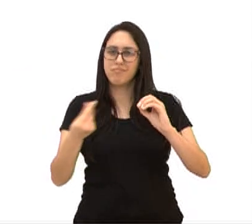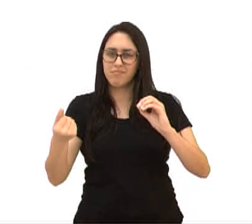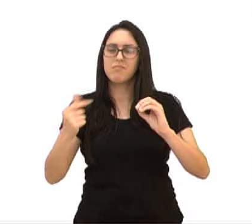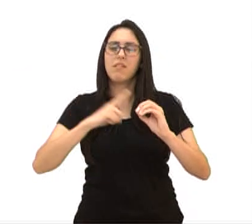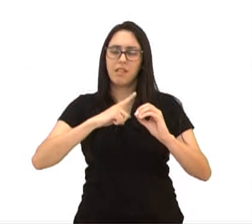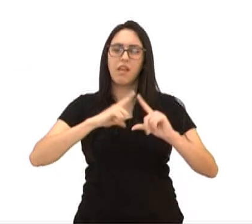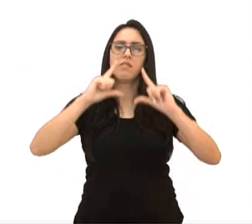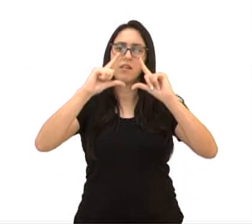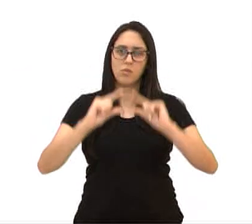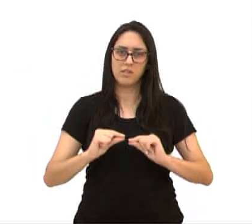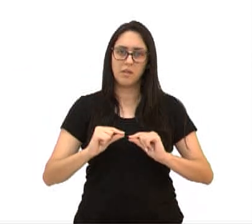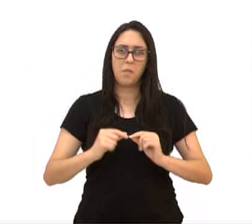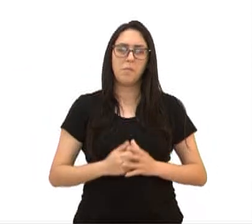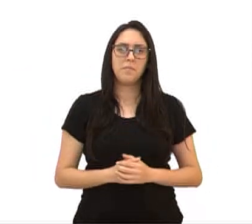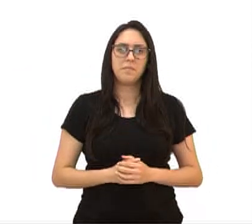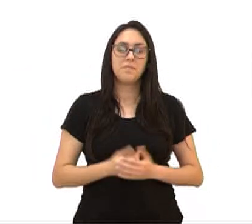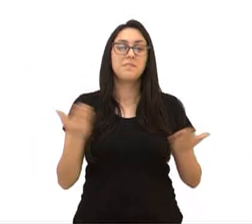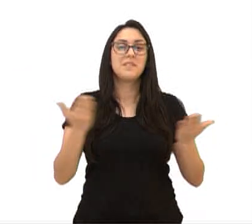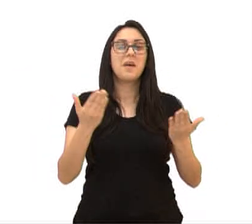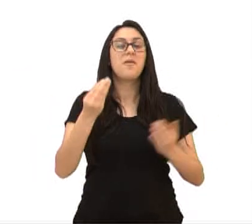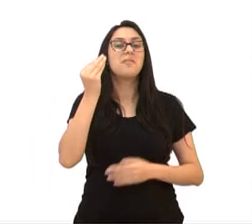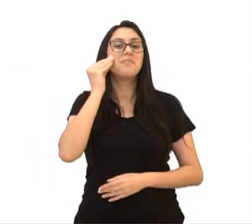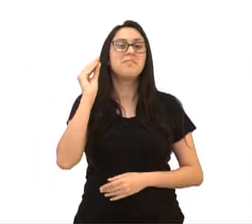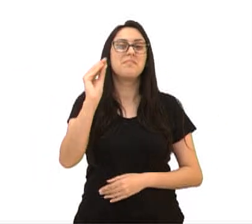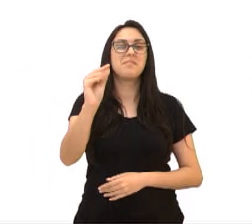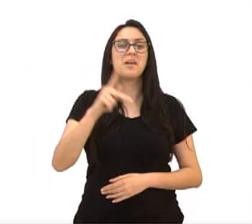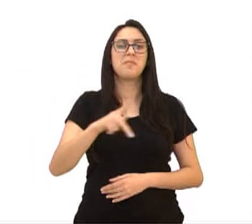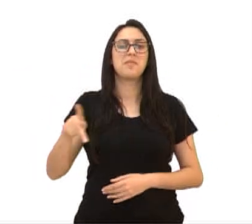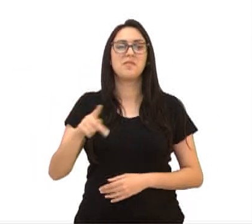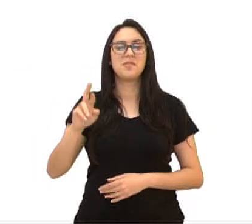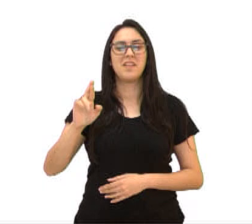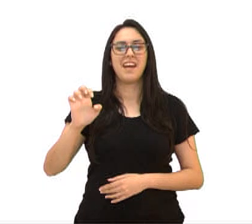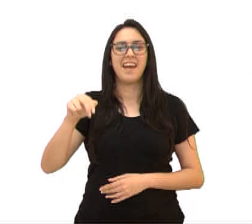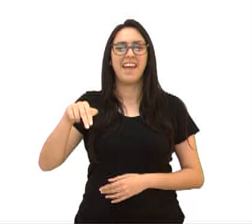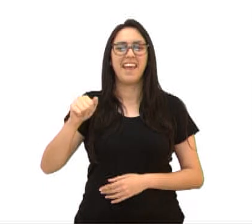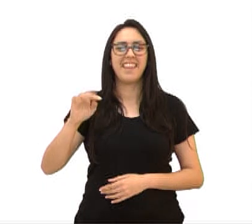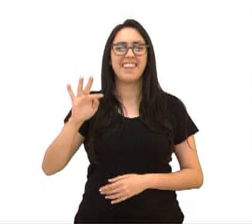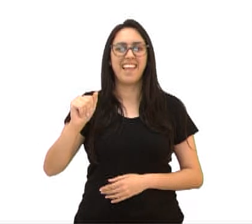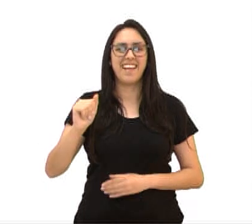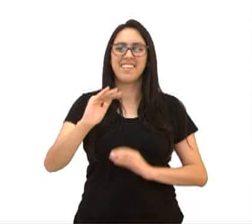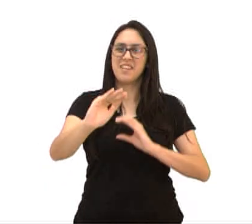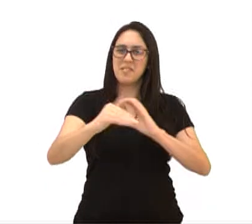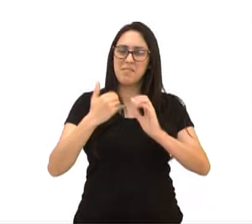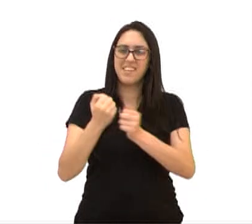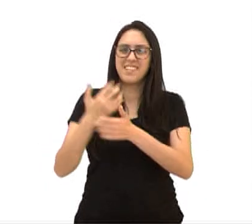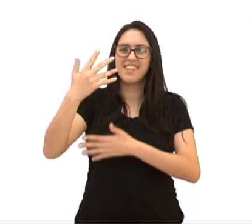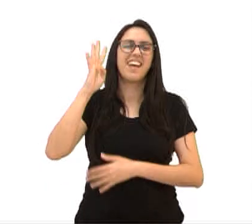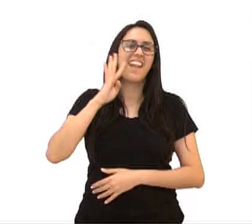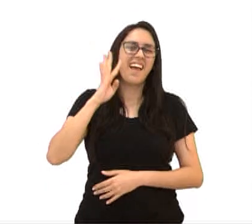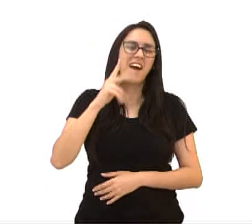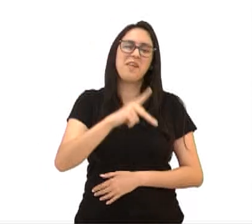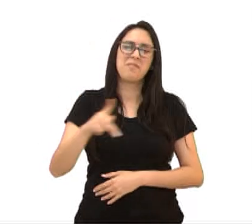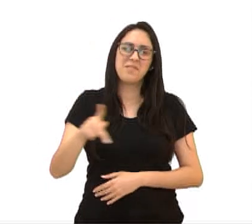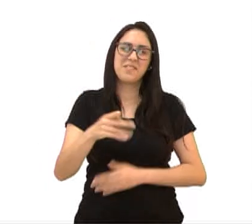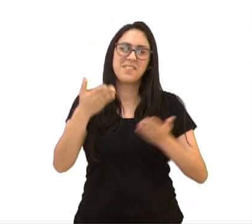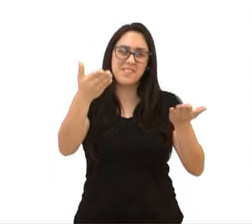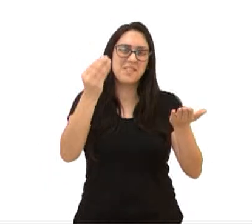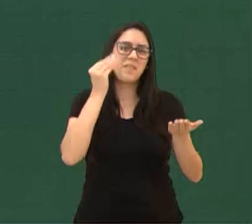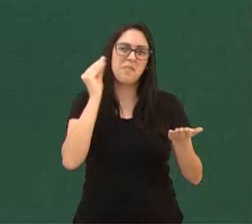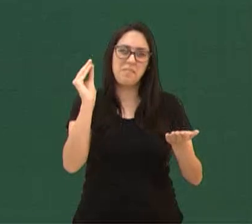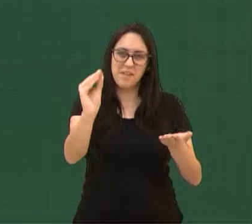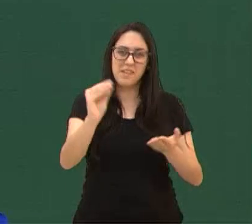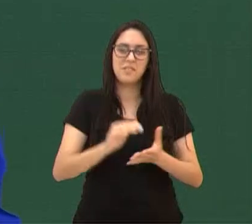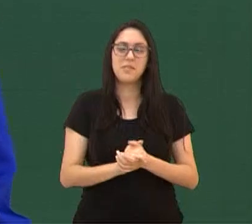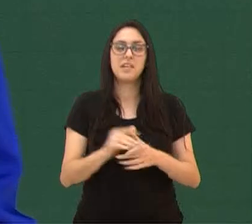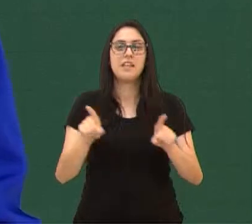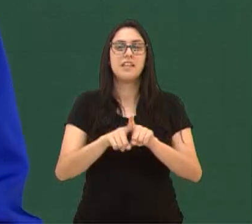redução, ok? Deixa eu mandar um beijo aqui para a professora Renata, que está mandando mensagem aqui para a gente. Que legal, professora. Mandar um beijo para você. Quero